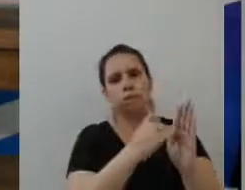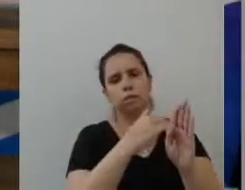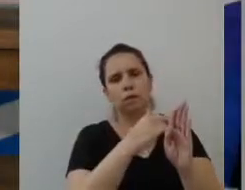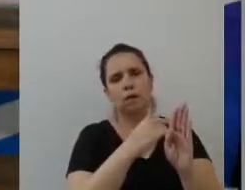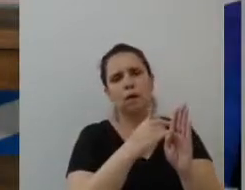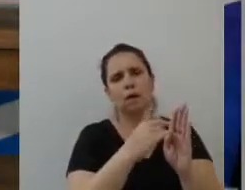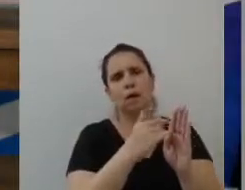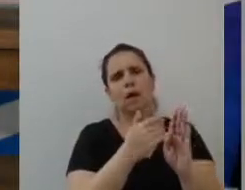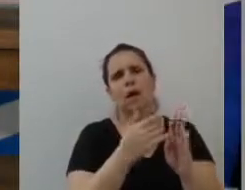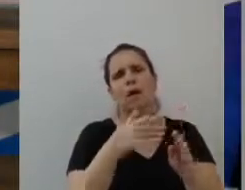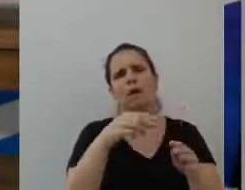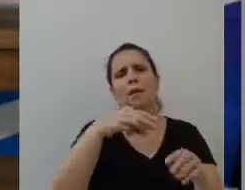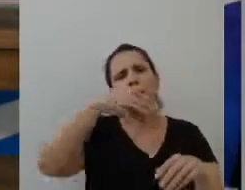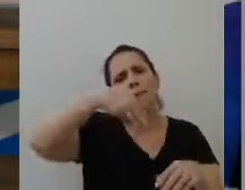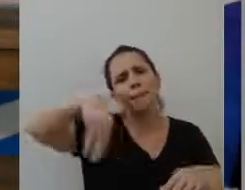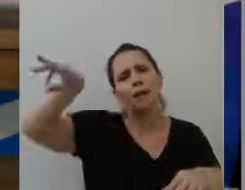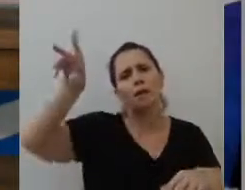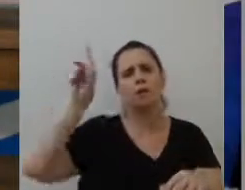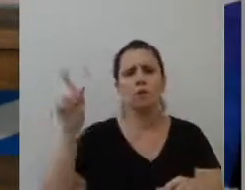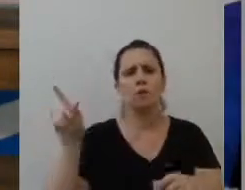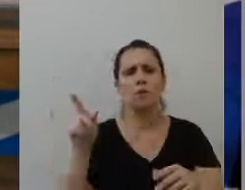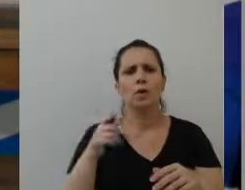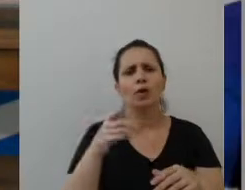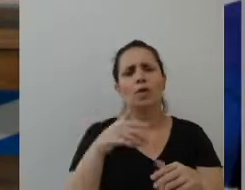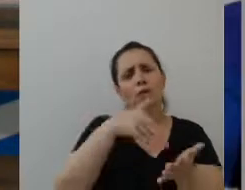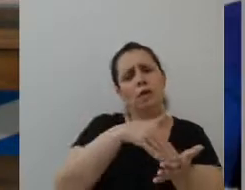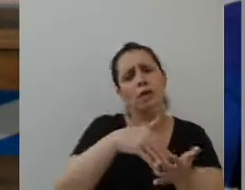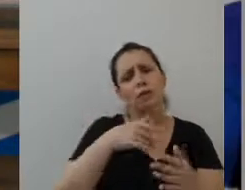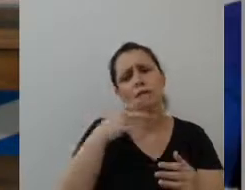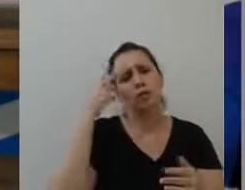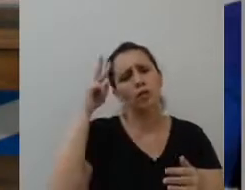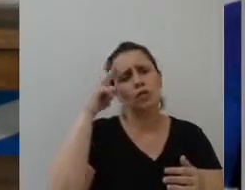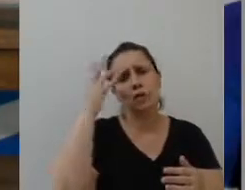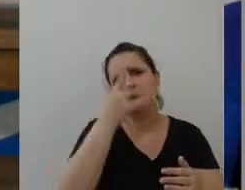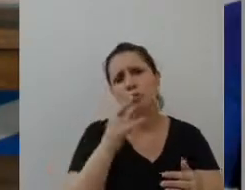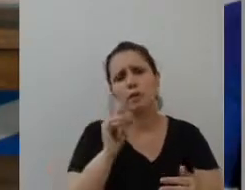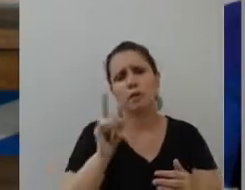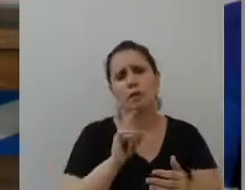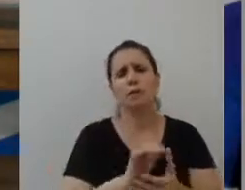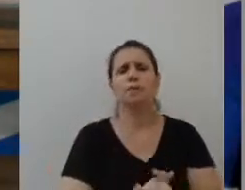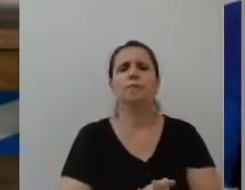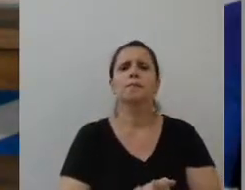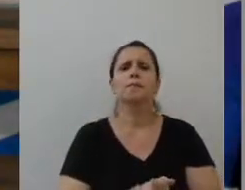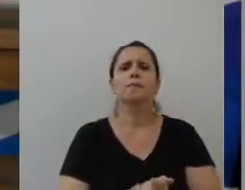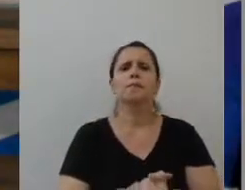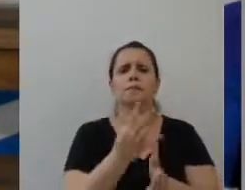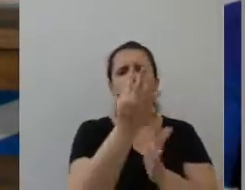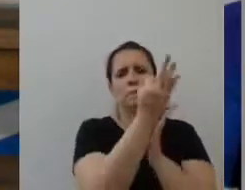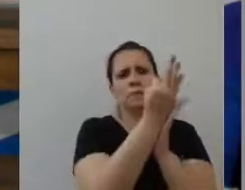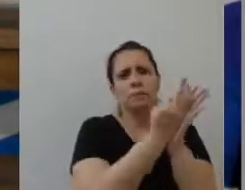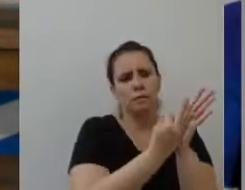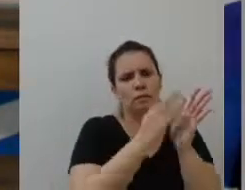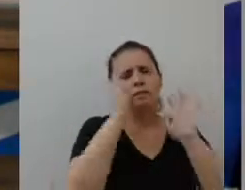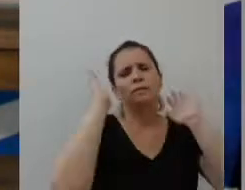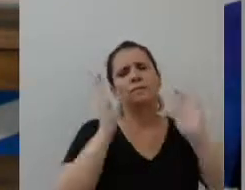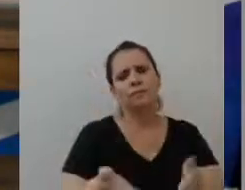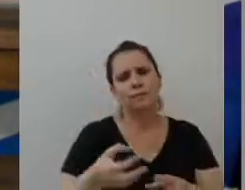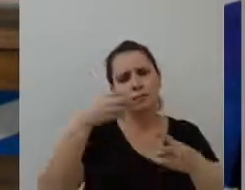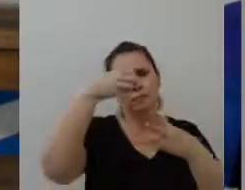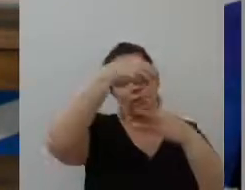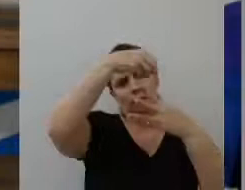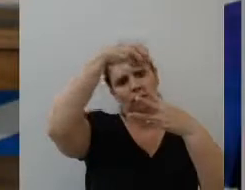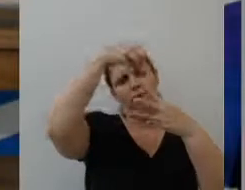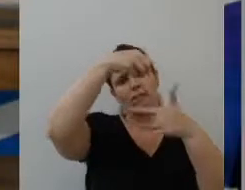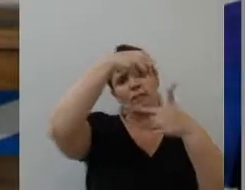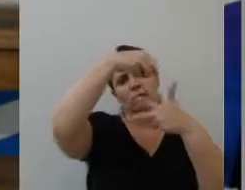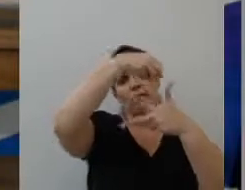tão bonito, né? Infelizmente, não é tão bonito. Bom, é uma curiosidade, tá? Gente, esse texto aí já caiu no Enem, já caiu até em prova de